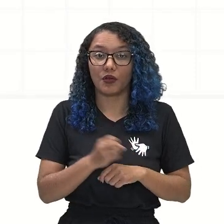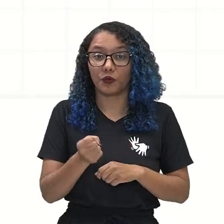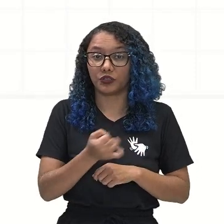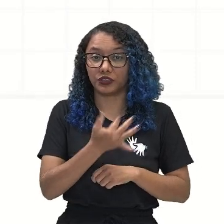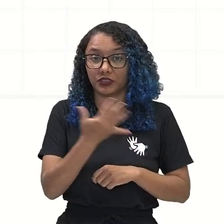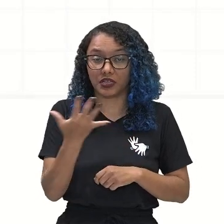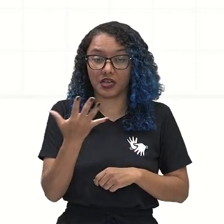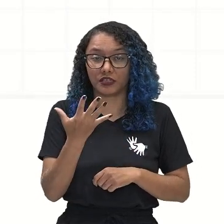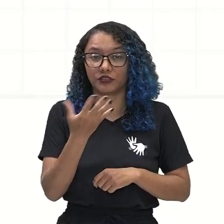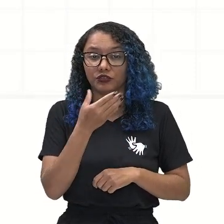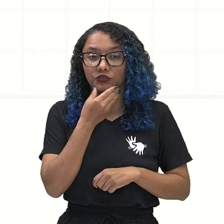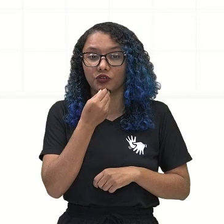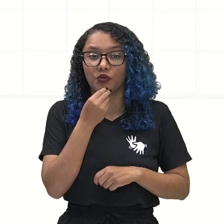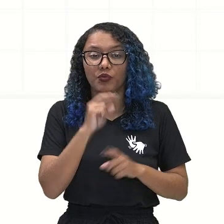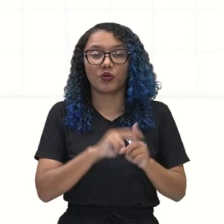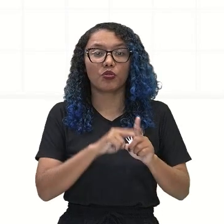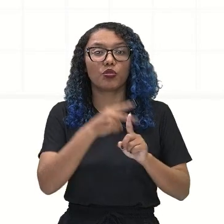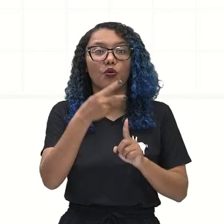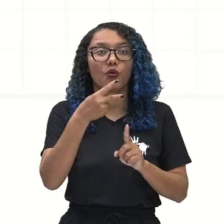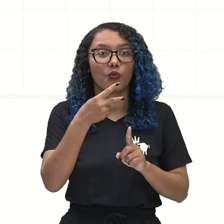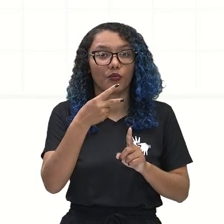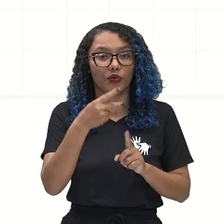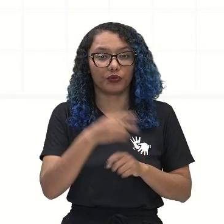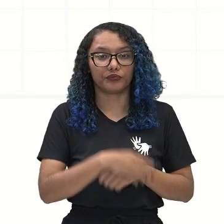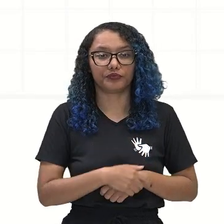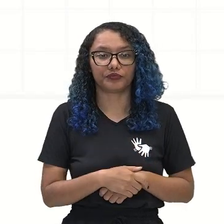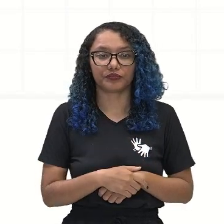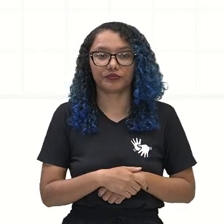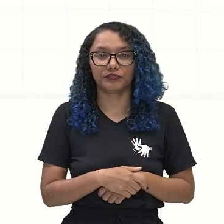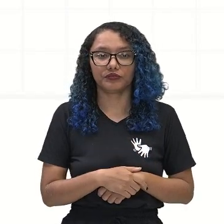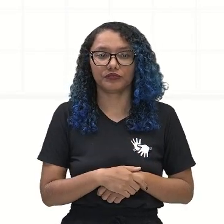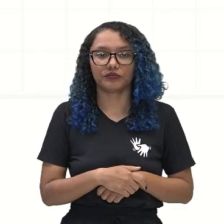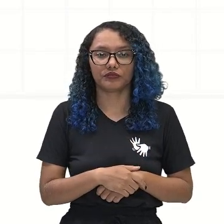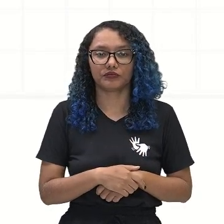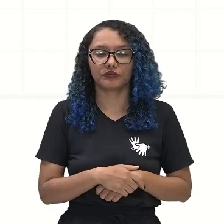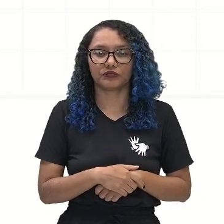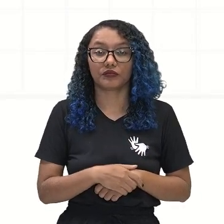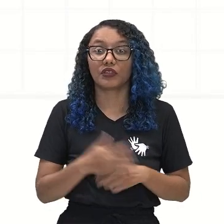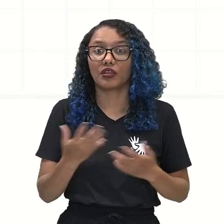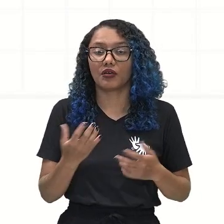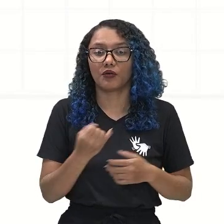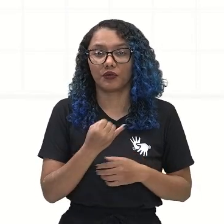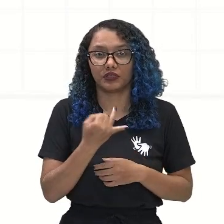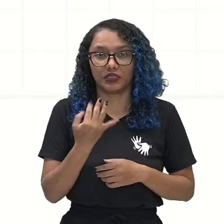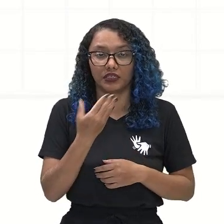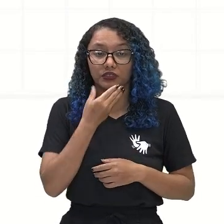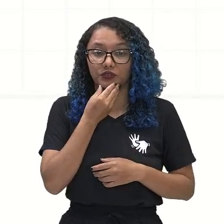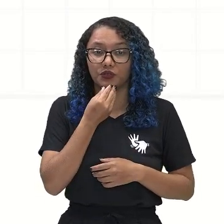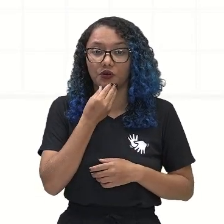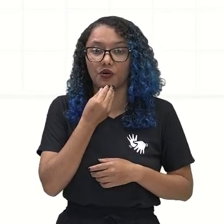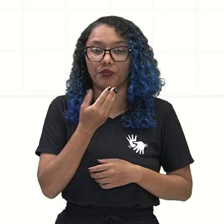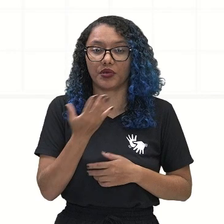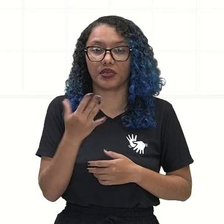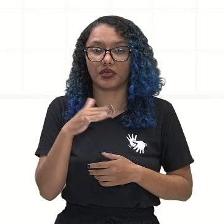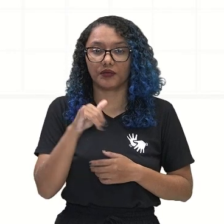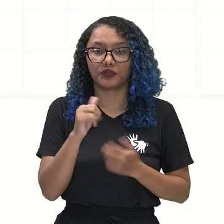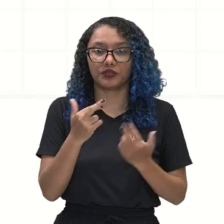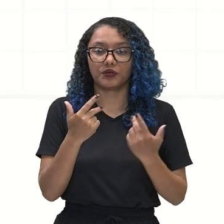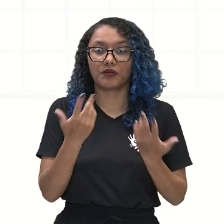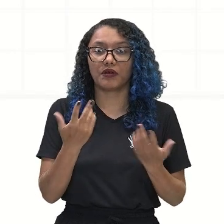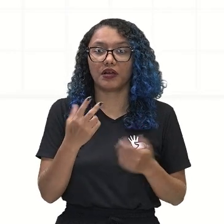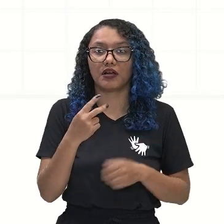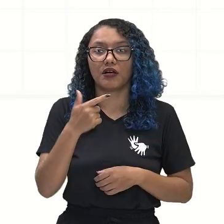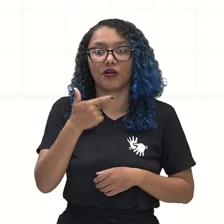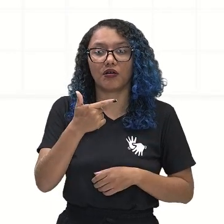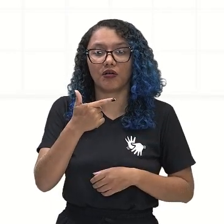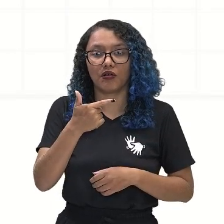número de meninas. Aí você vai, ó, o número de meninos, que foi o Y, passou a ser o